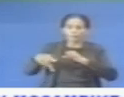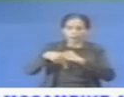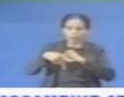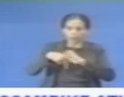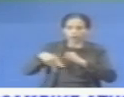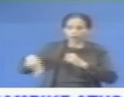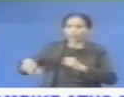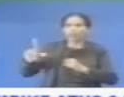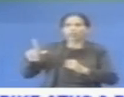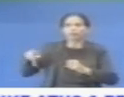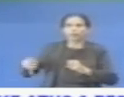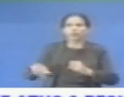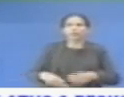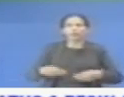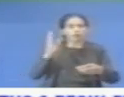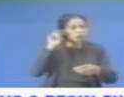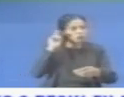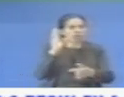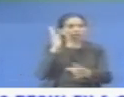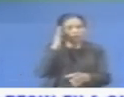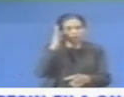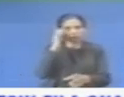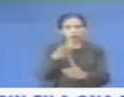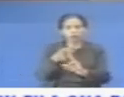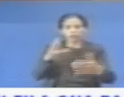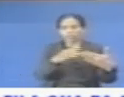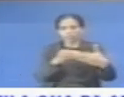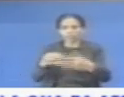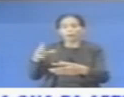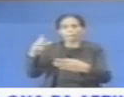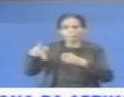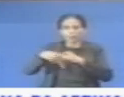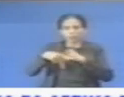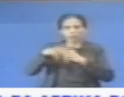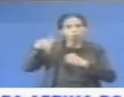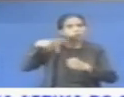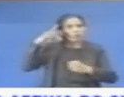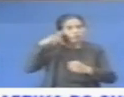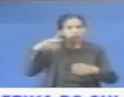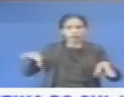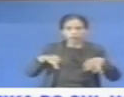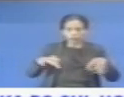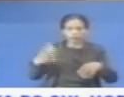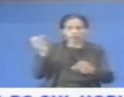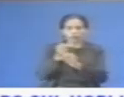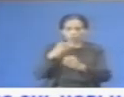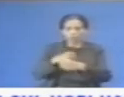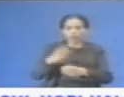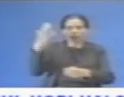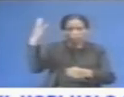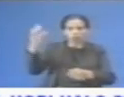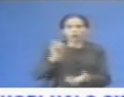Rona Hanoi, no ideias, o seu líder partido político Sira, com o serviço nebe, se halau e a região